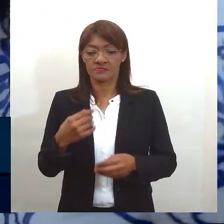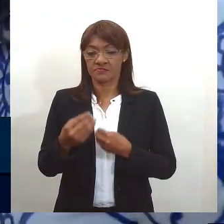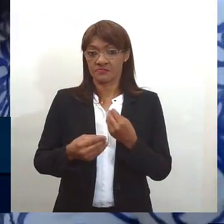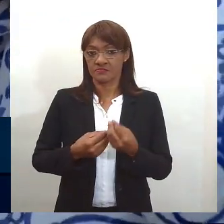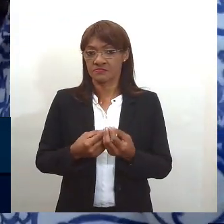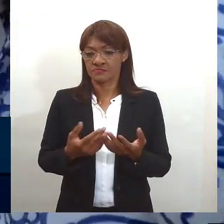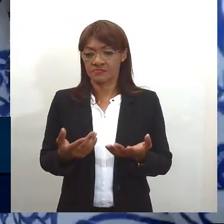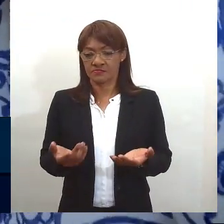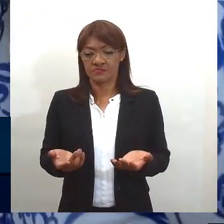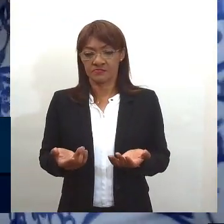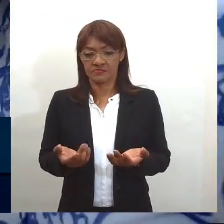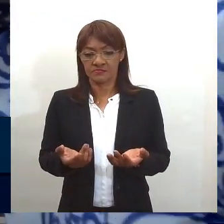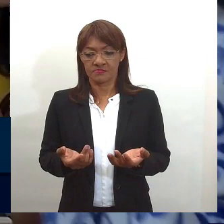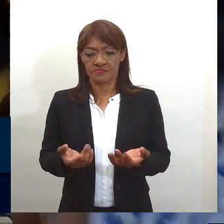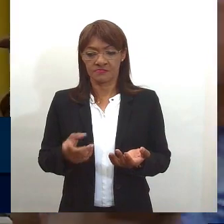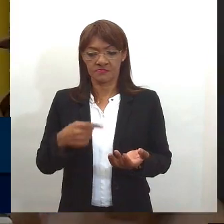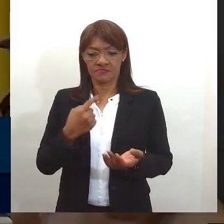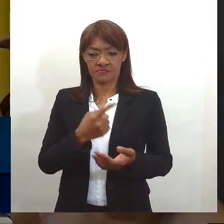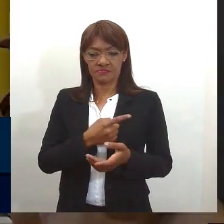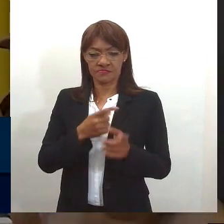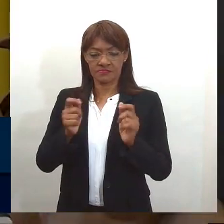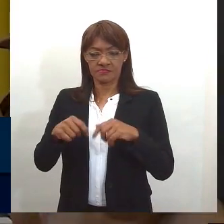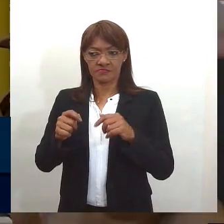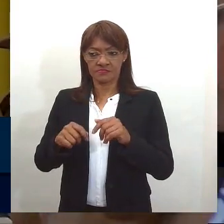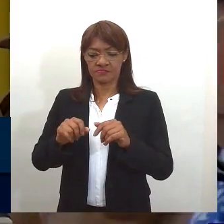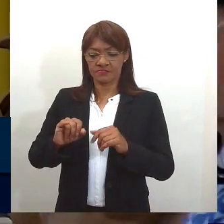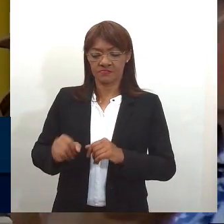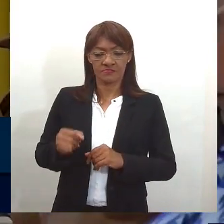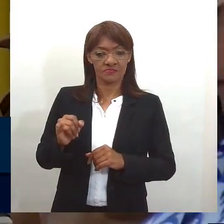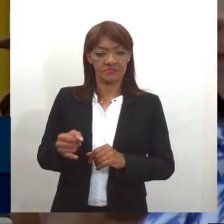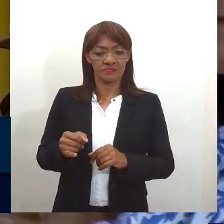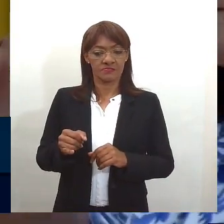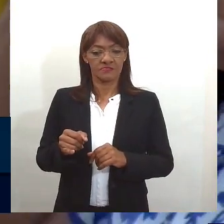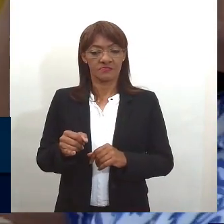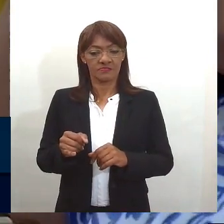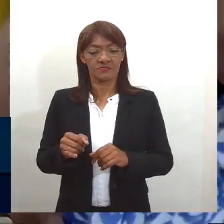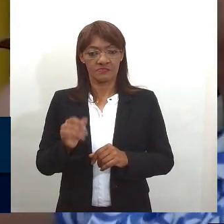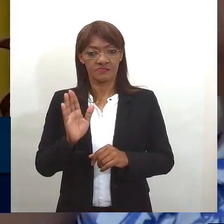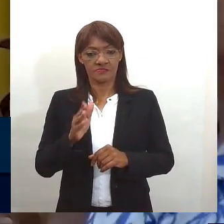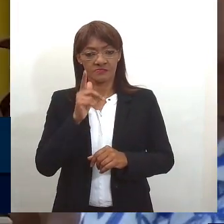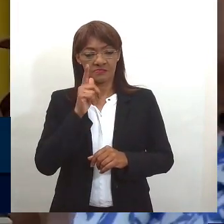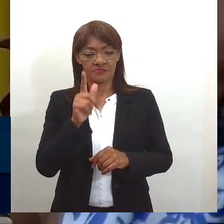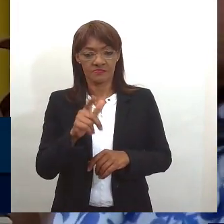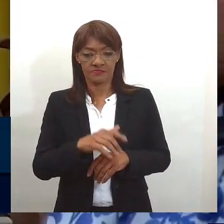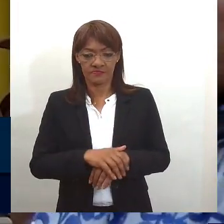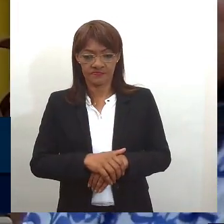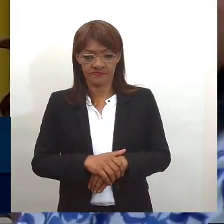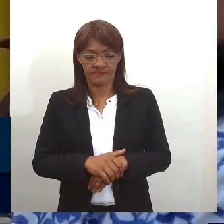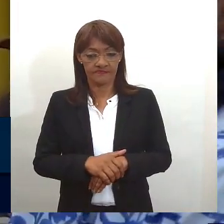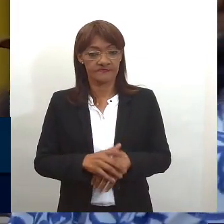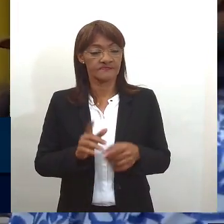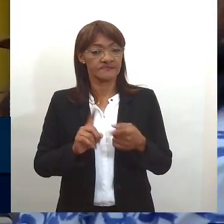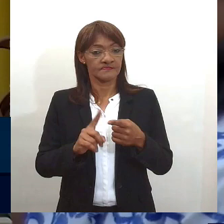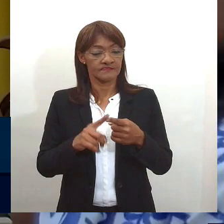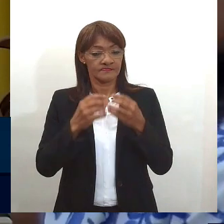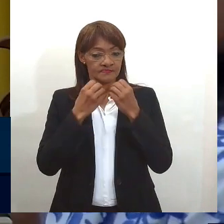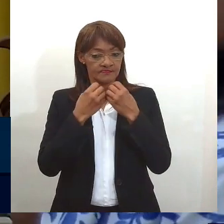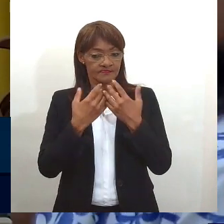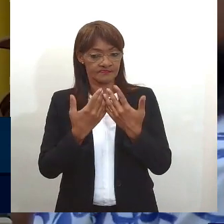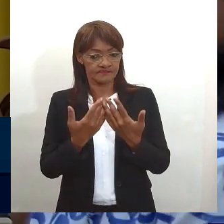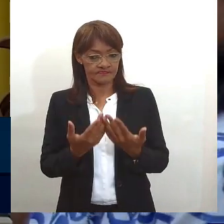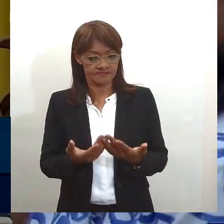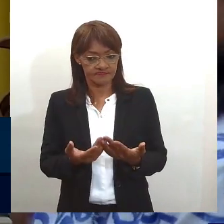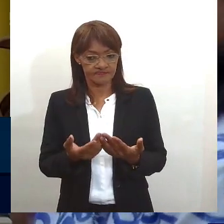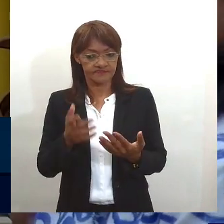juros em cargos, ativos e passivos, a gente chega no resultado nominal. Resultado nominal também foi muito bom, acima da linha foi de 924 milhões e abaixo da